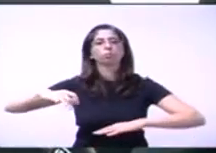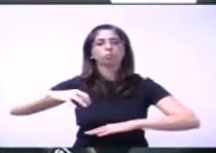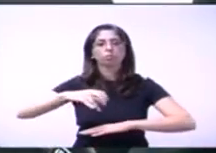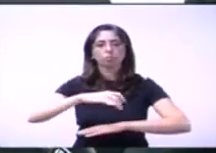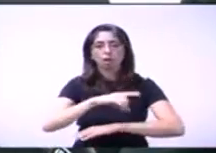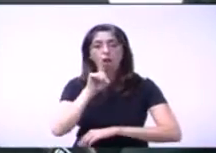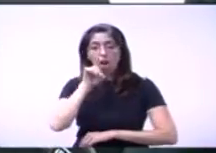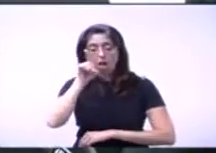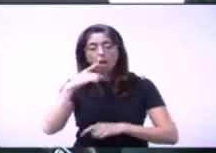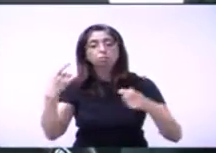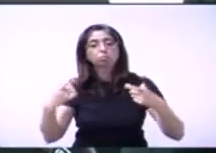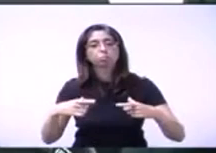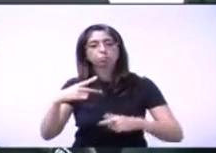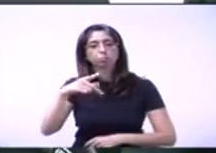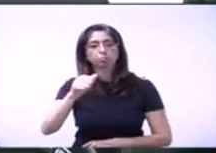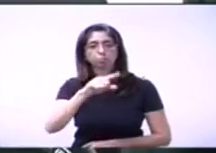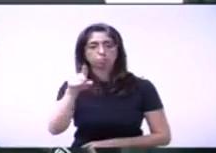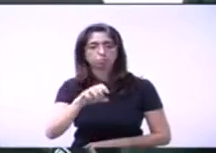773-2014.